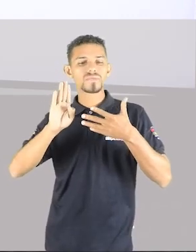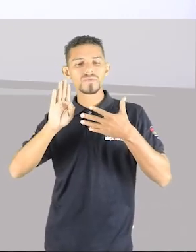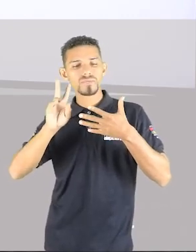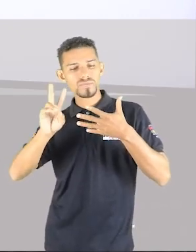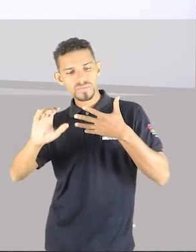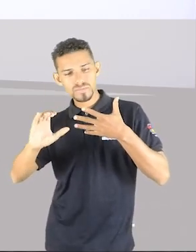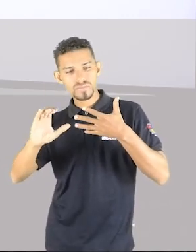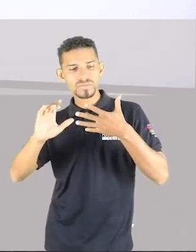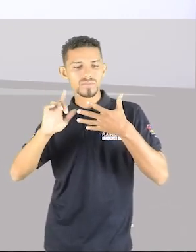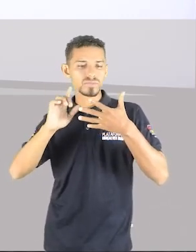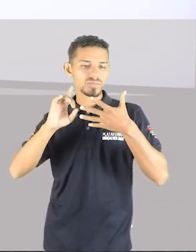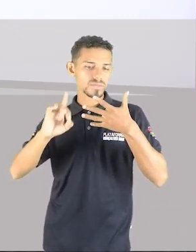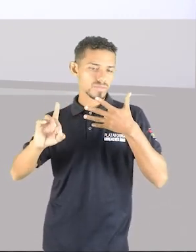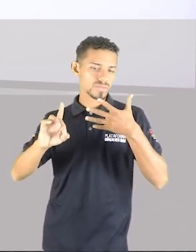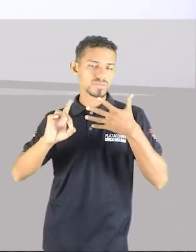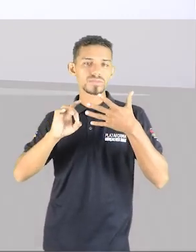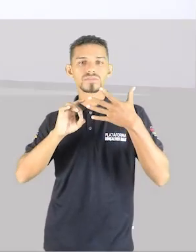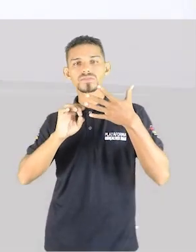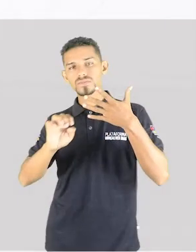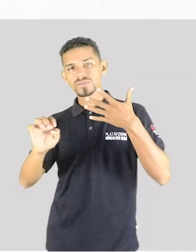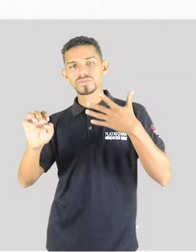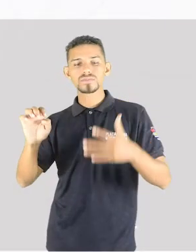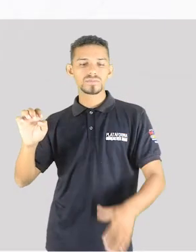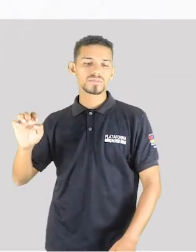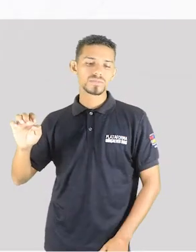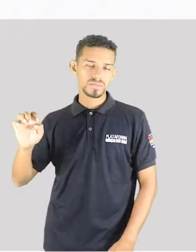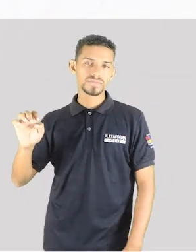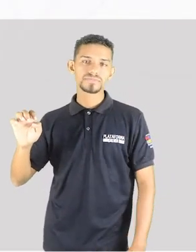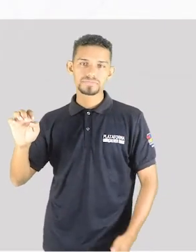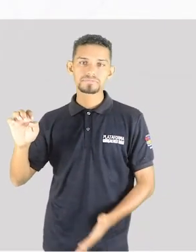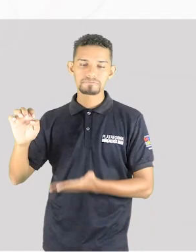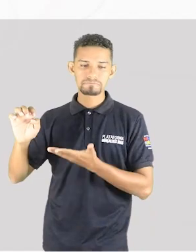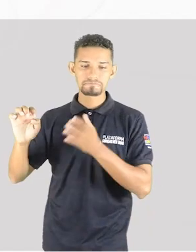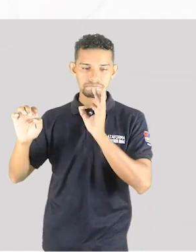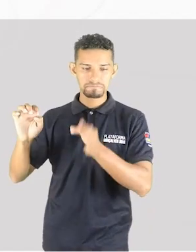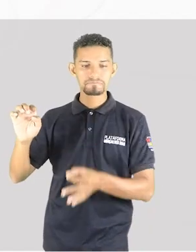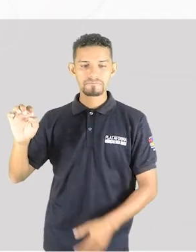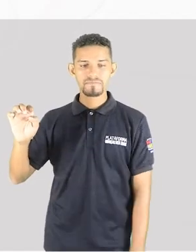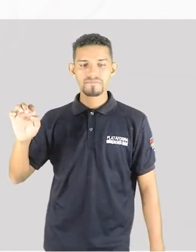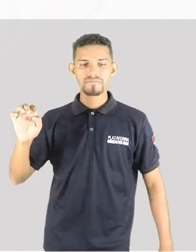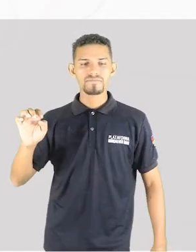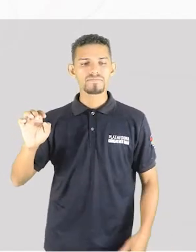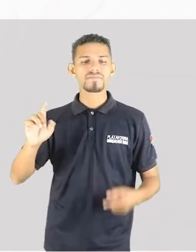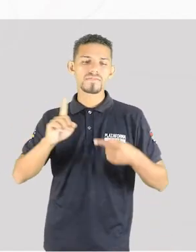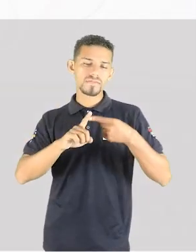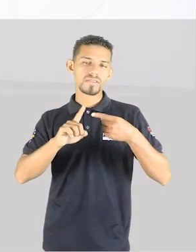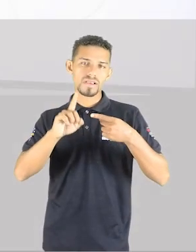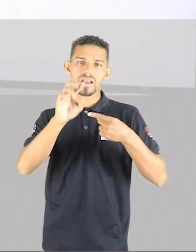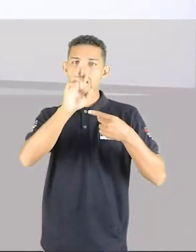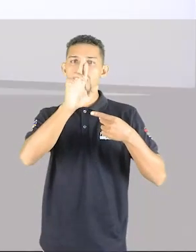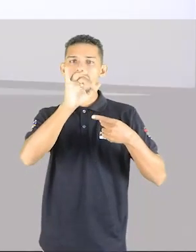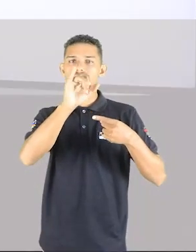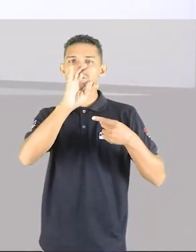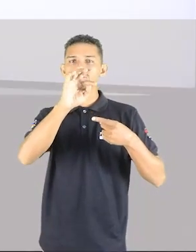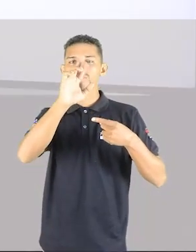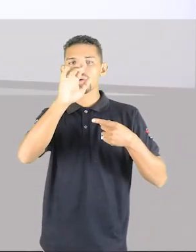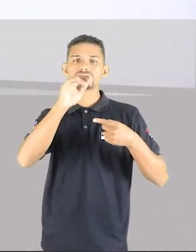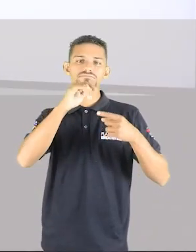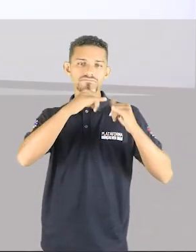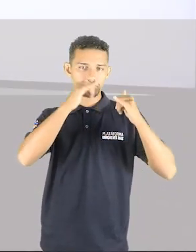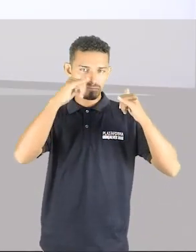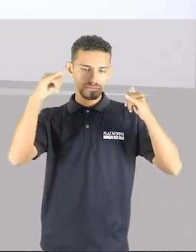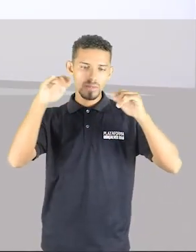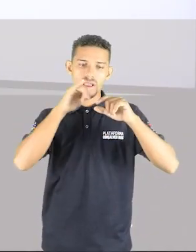amperímetro gerador receptor resposta certa receptor resistor falei é o exercício passado